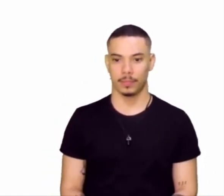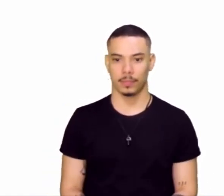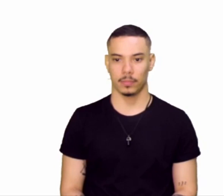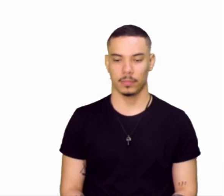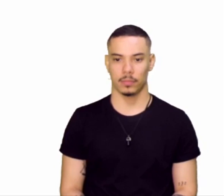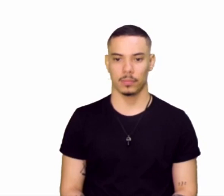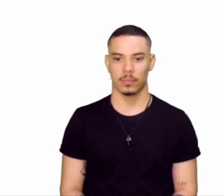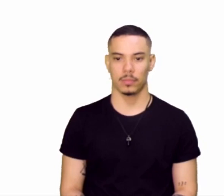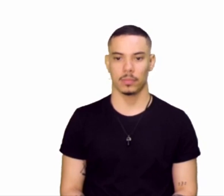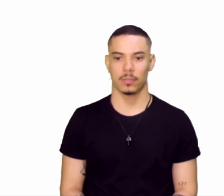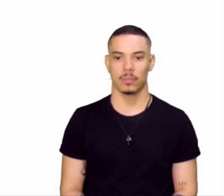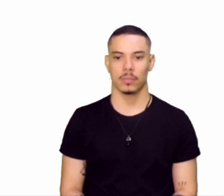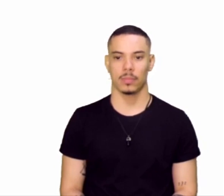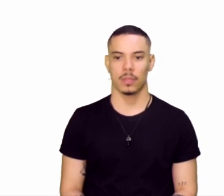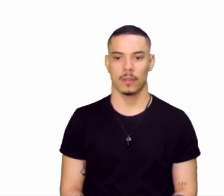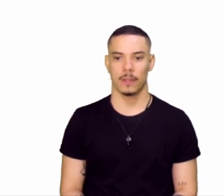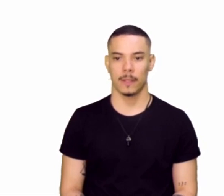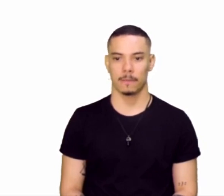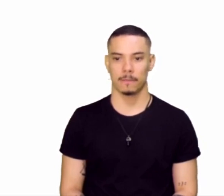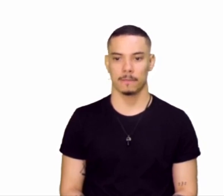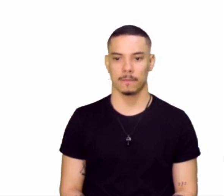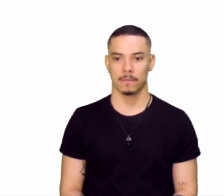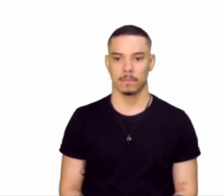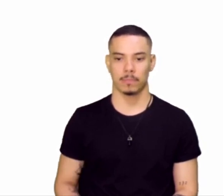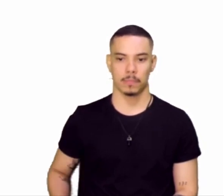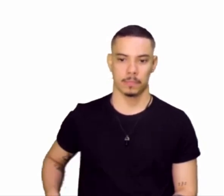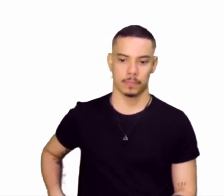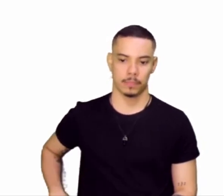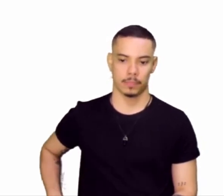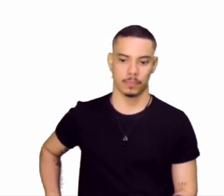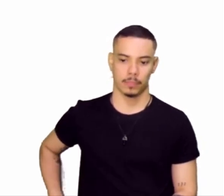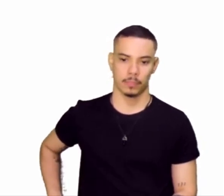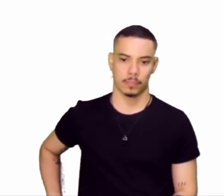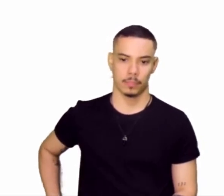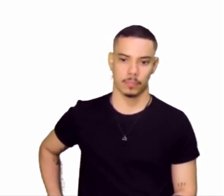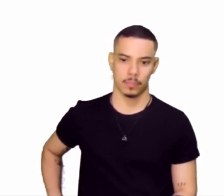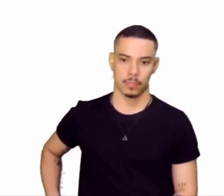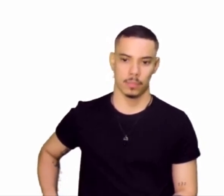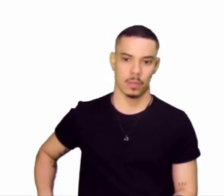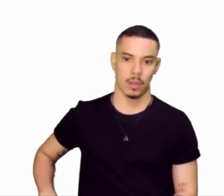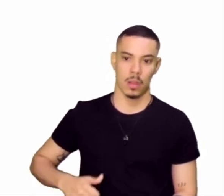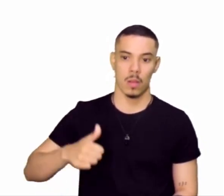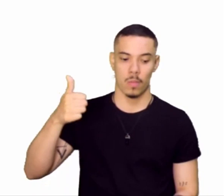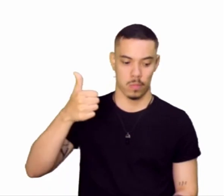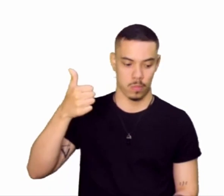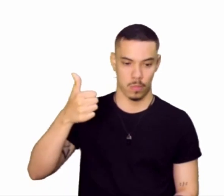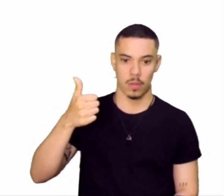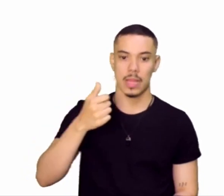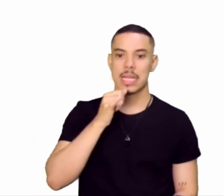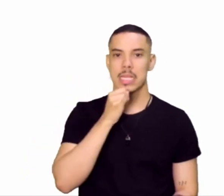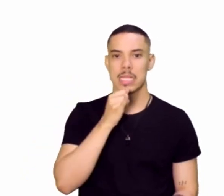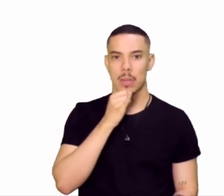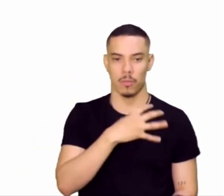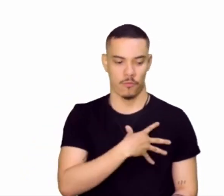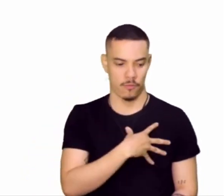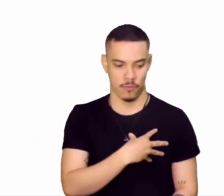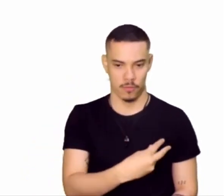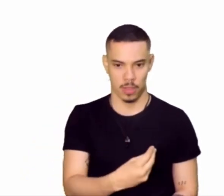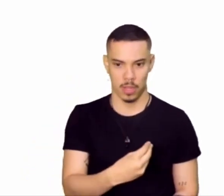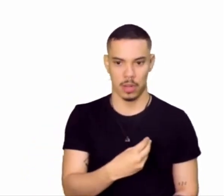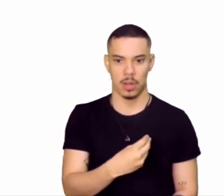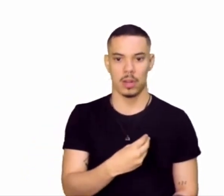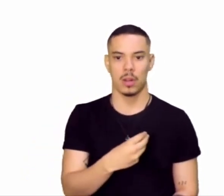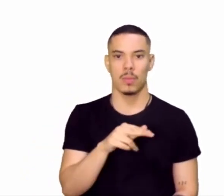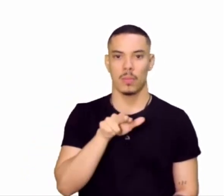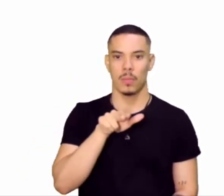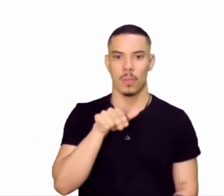ó. Aí o lá de cima é o que manda. Então a hierarquia é isso. Por exemplo, você é filho, aí seu irmão